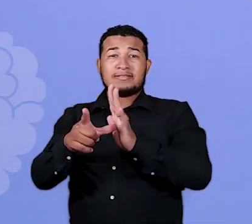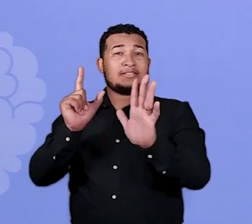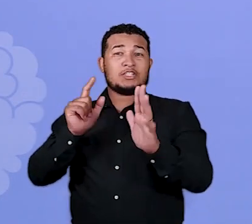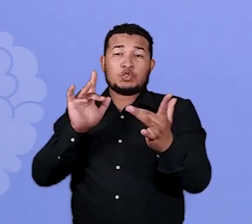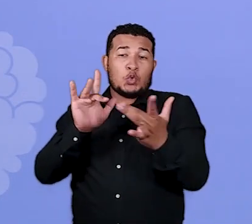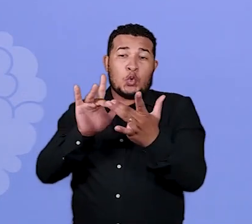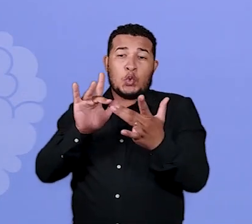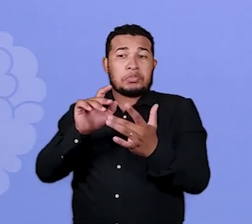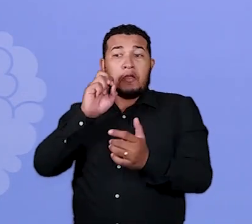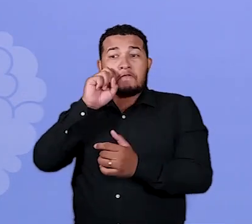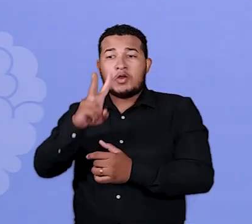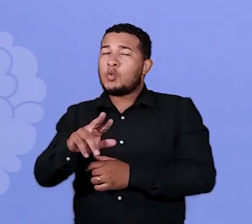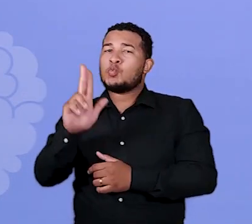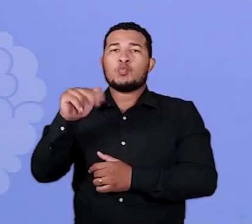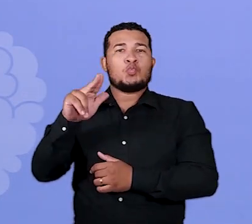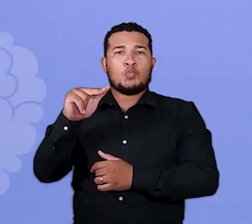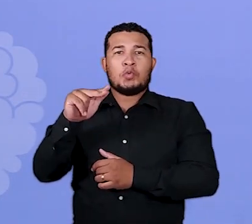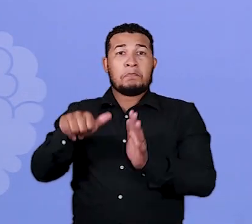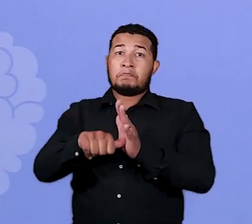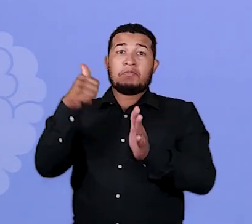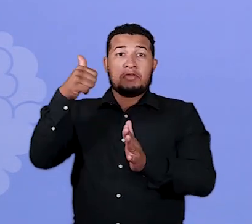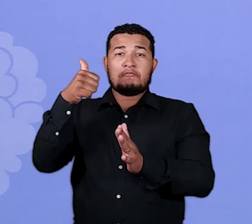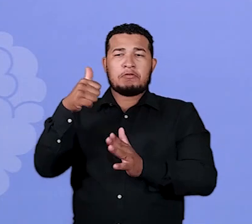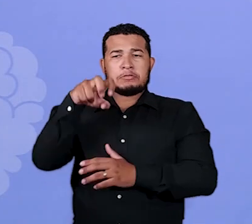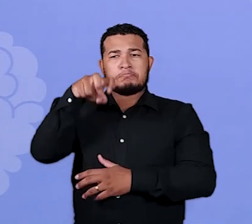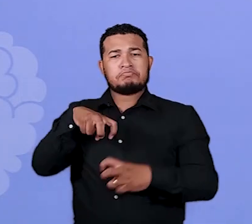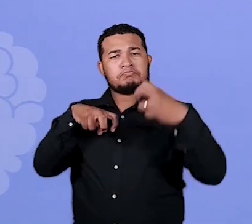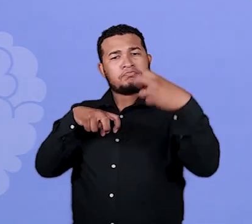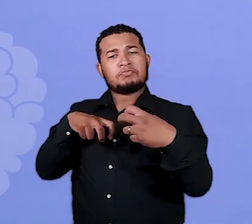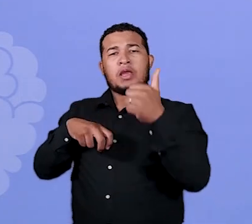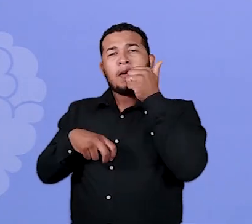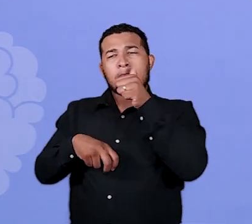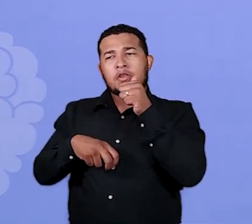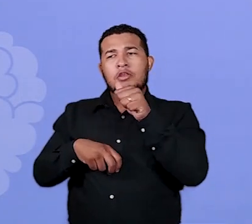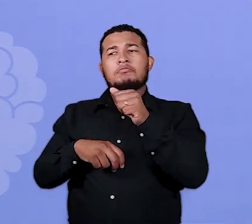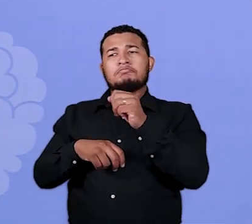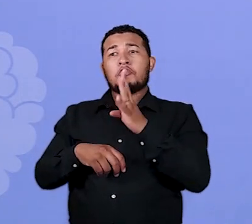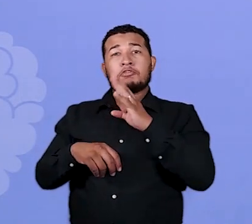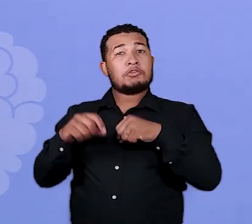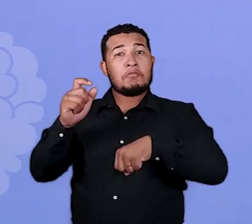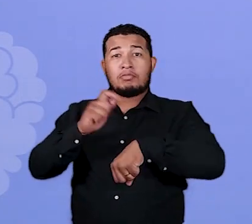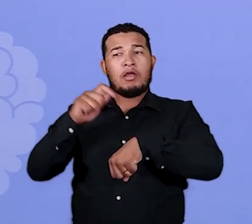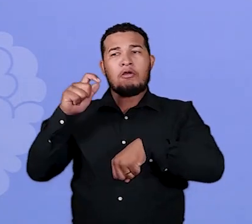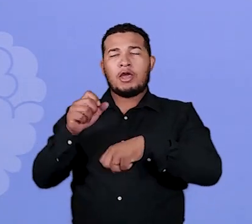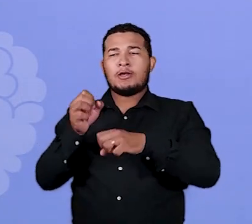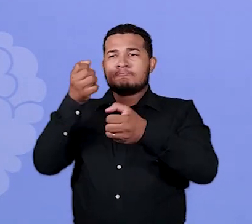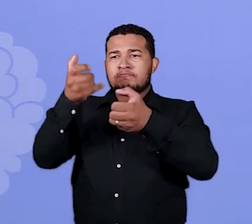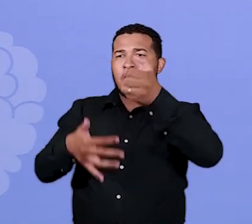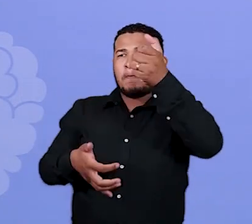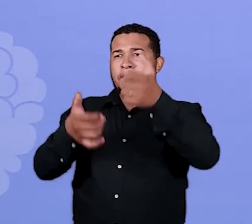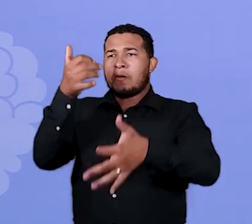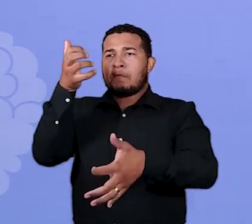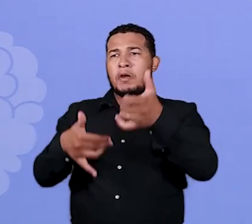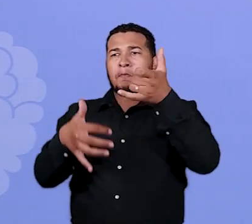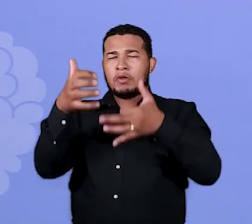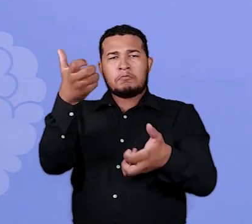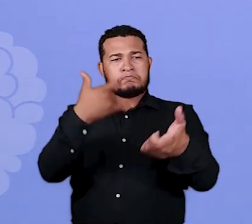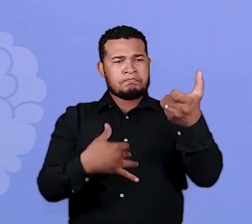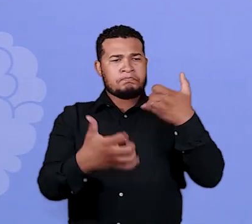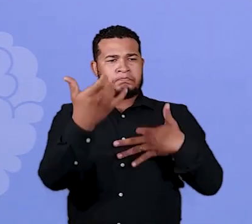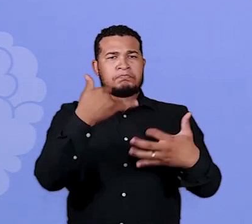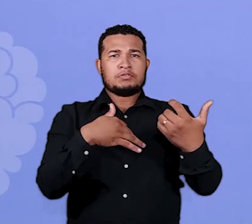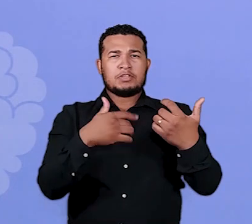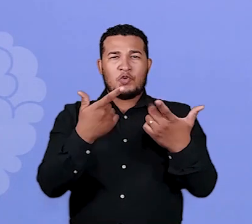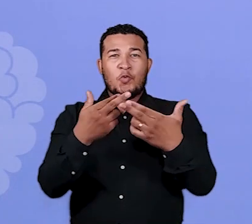Mas uma coisa chamou a atenção dela. Chamou a atenção dela que um peão, a menor peça do jogo